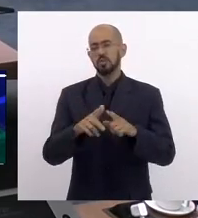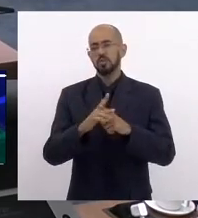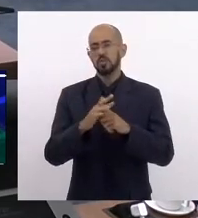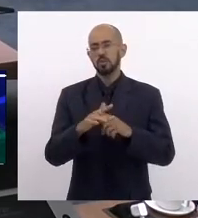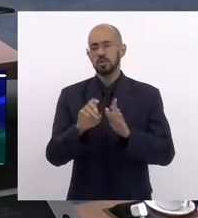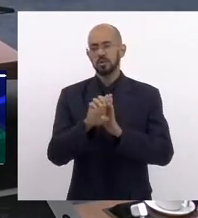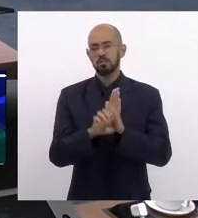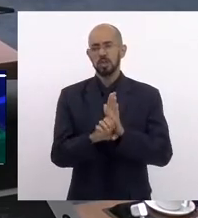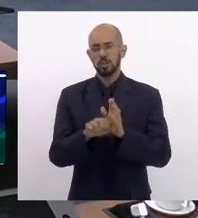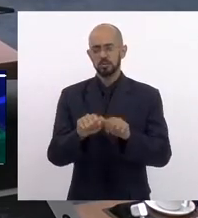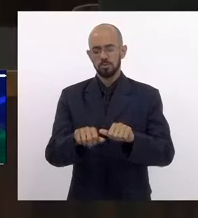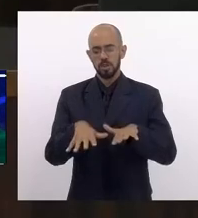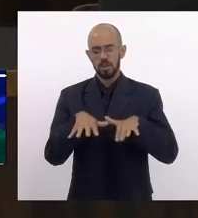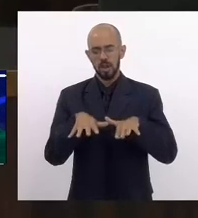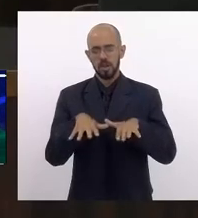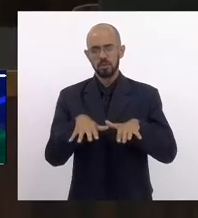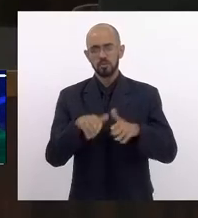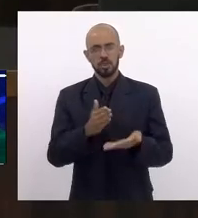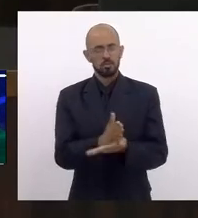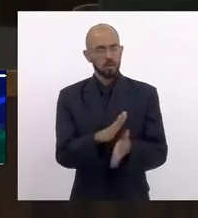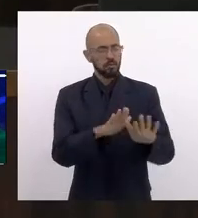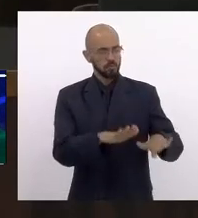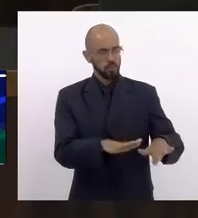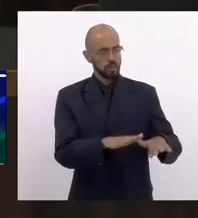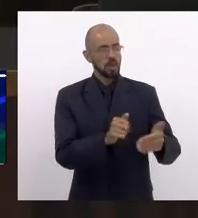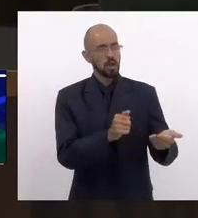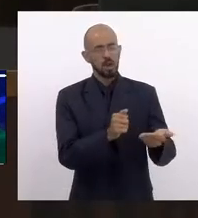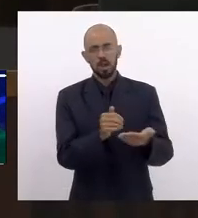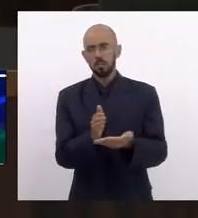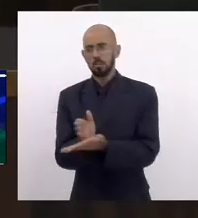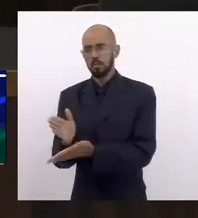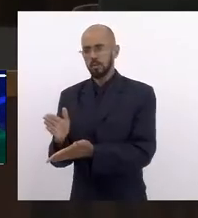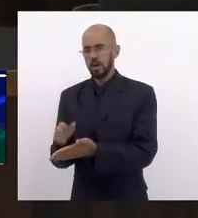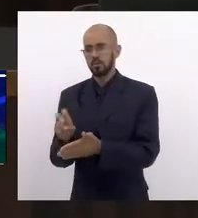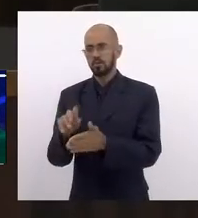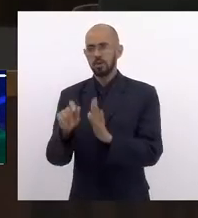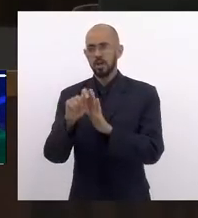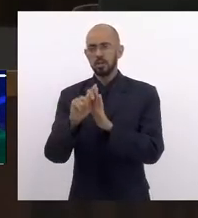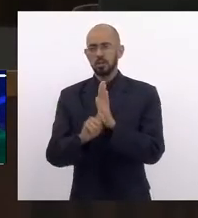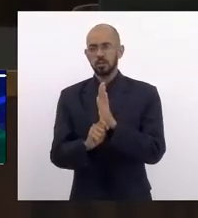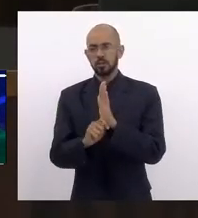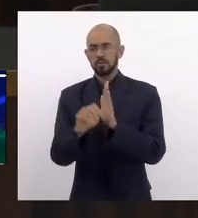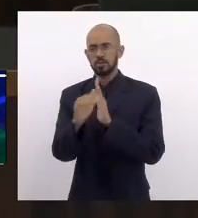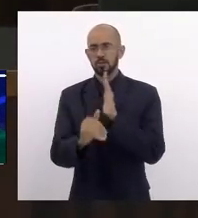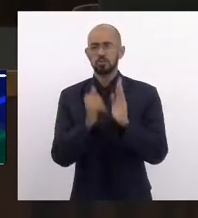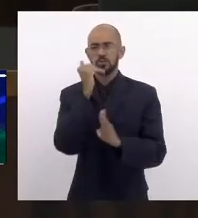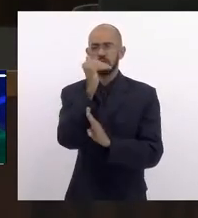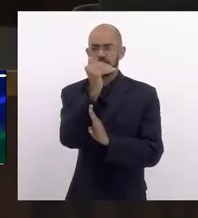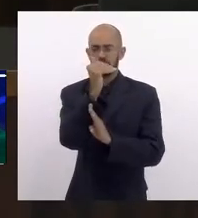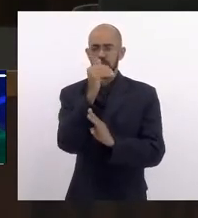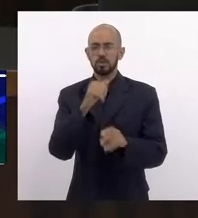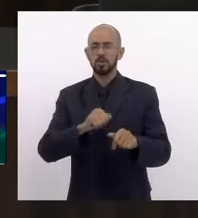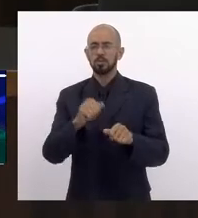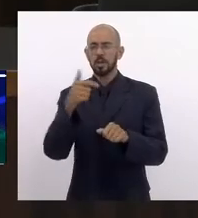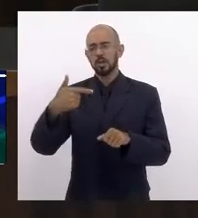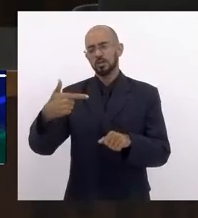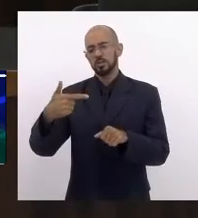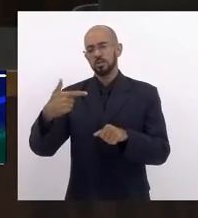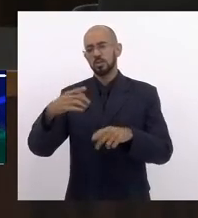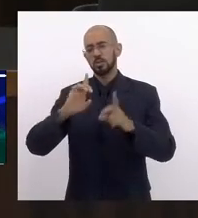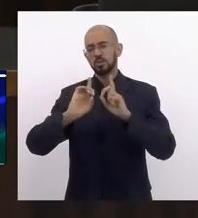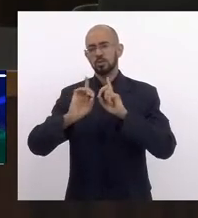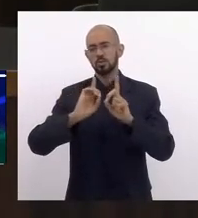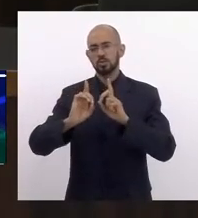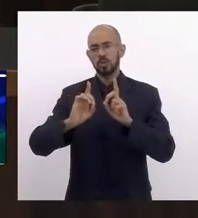de plenário. Os senhores que aprovam a emendas como estão, aprovado, vai a redação do vencido para a segunda discussão.